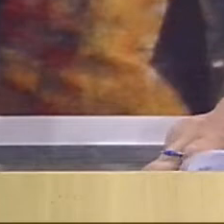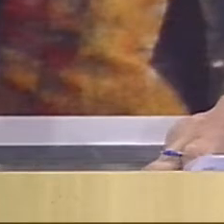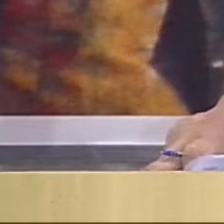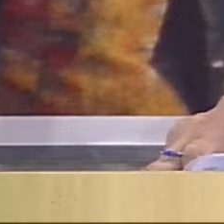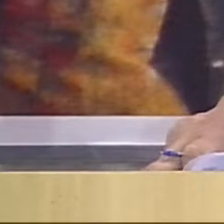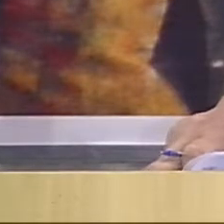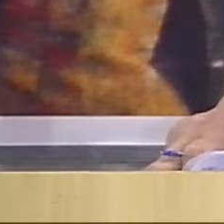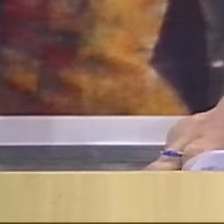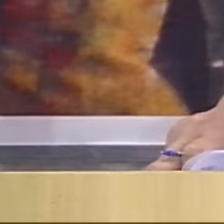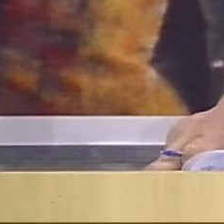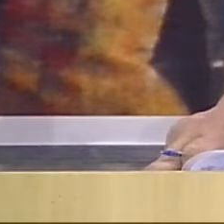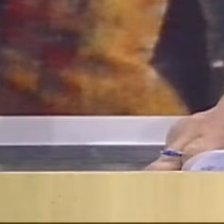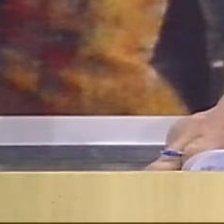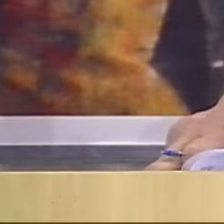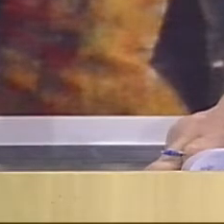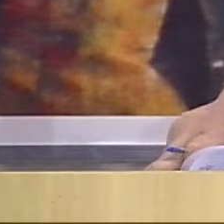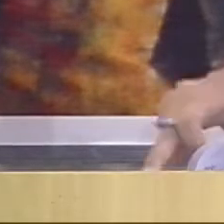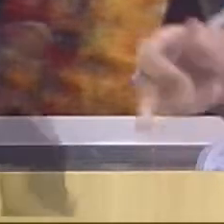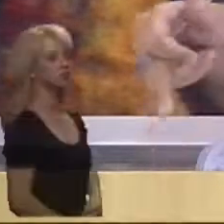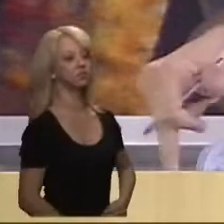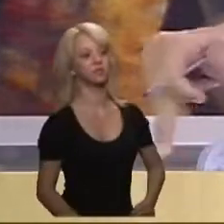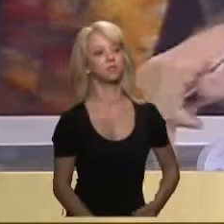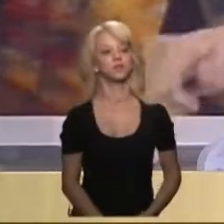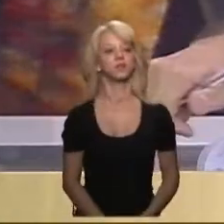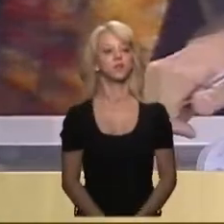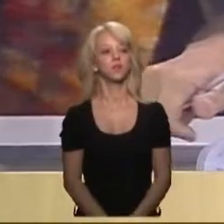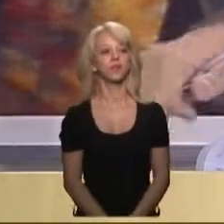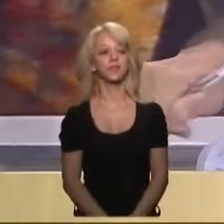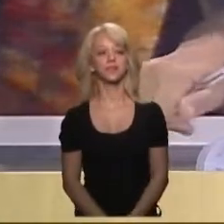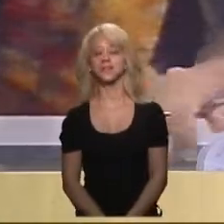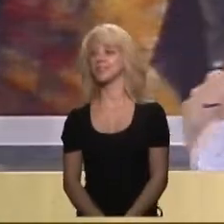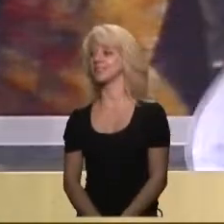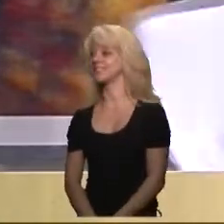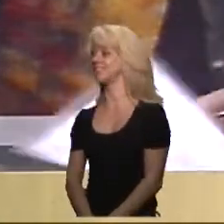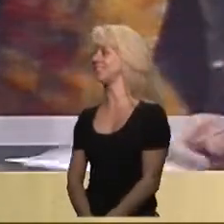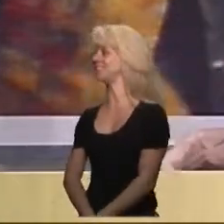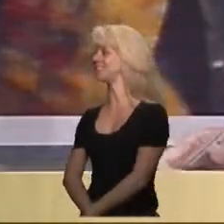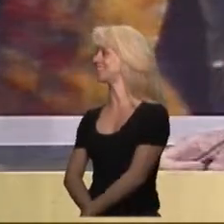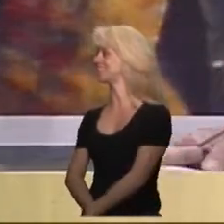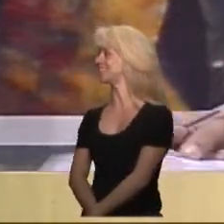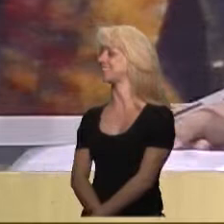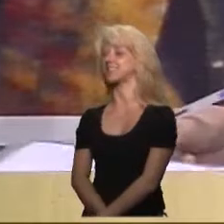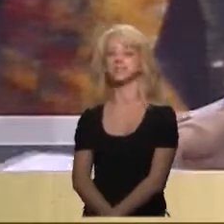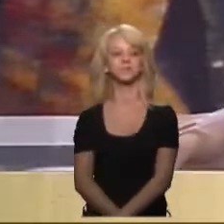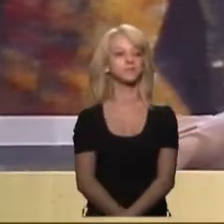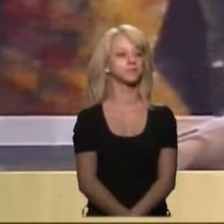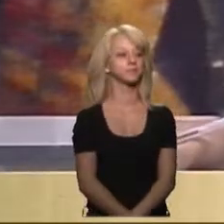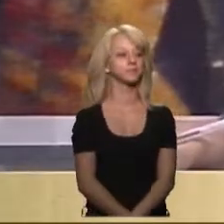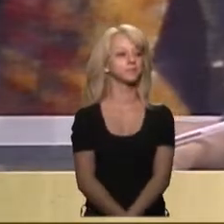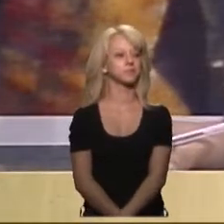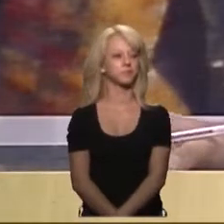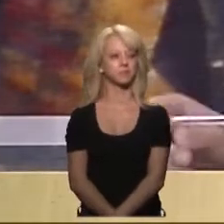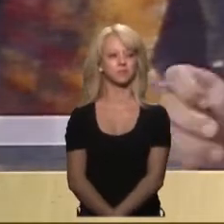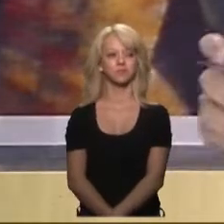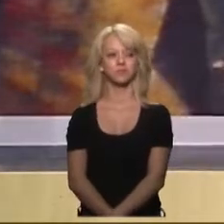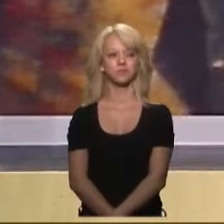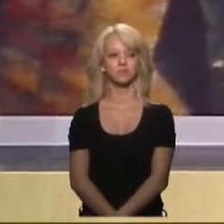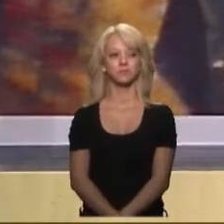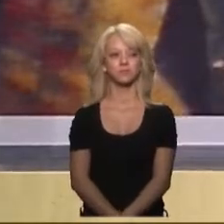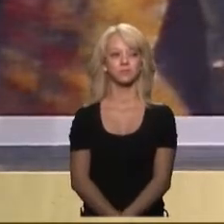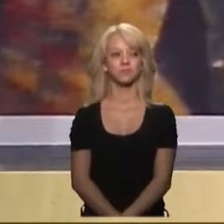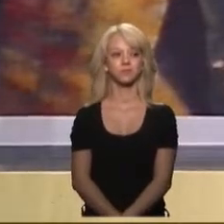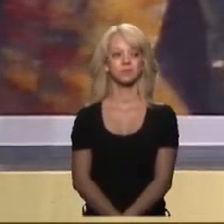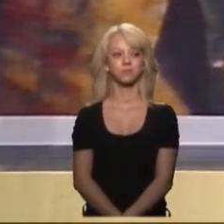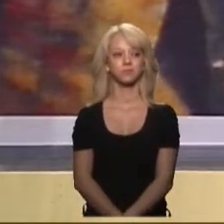é restrito à prefeitura. Mas então está anexado aqui junto ao projeto. Próximo vereador,